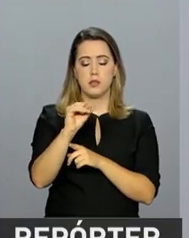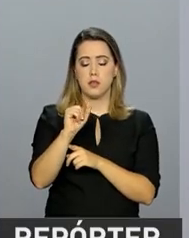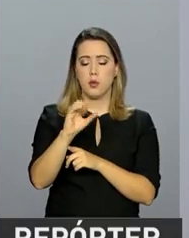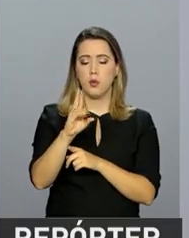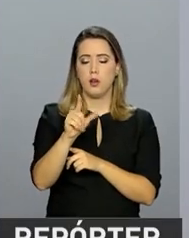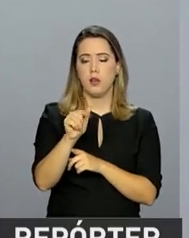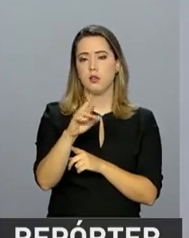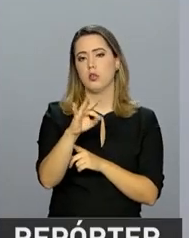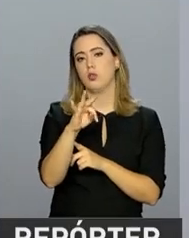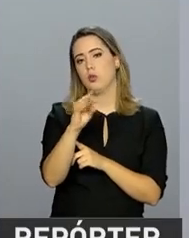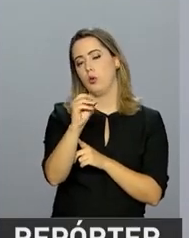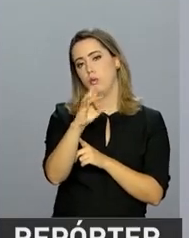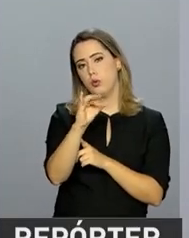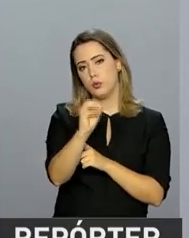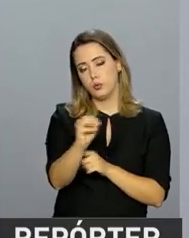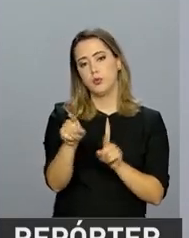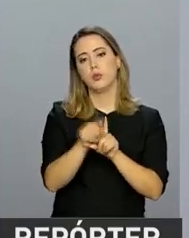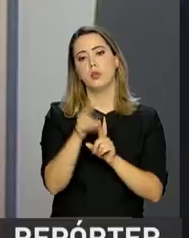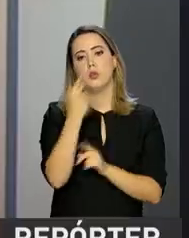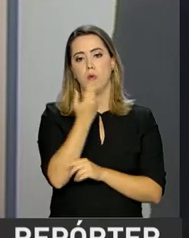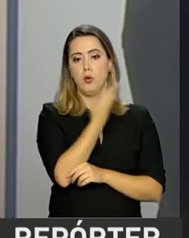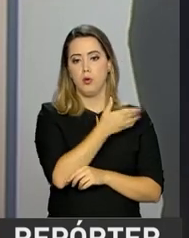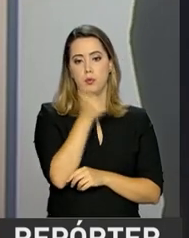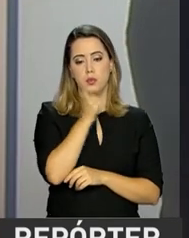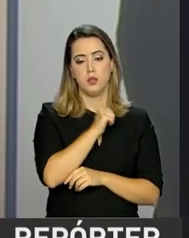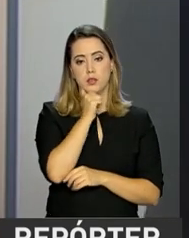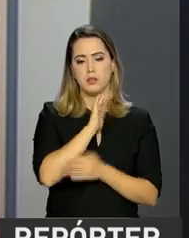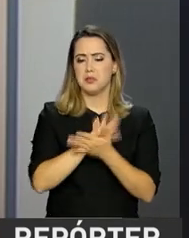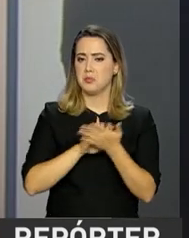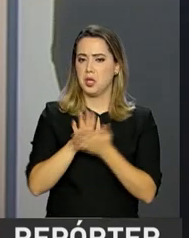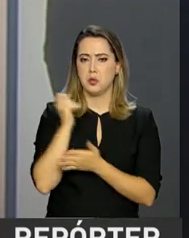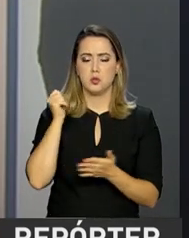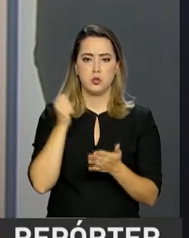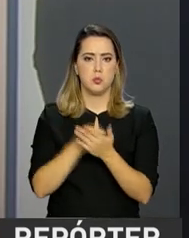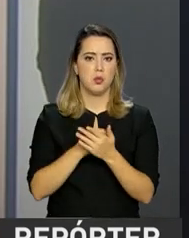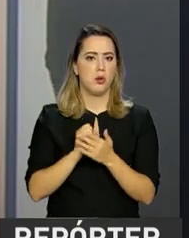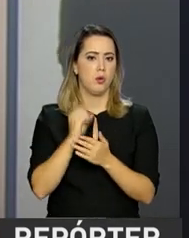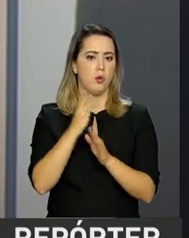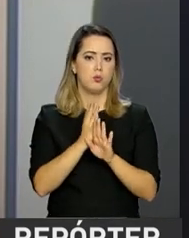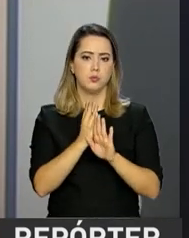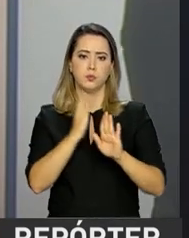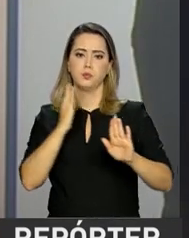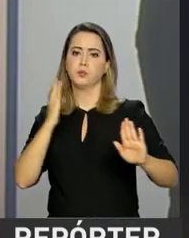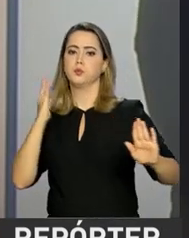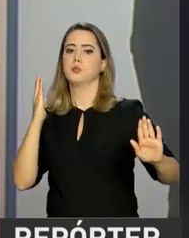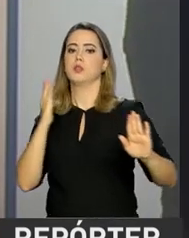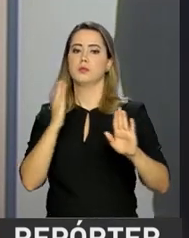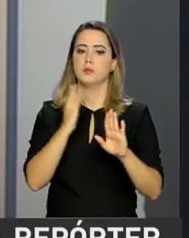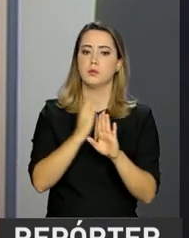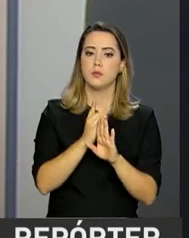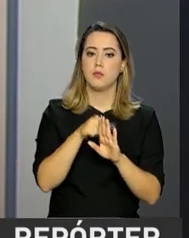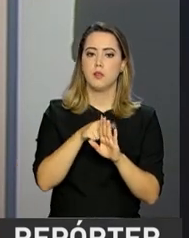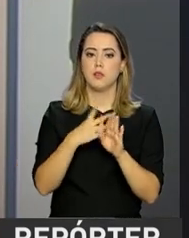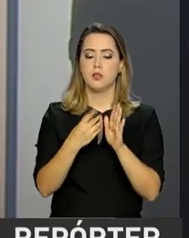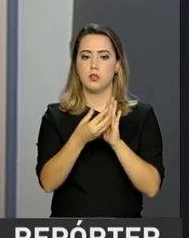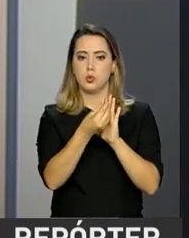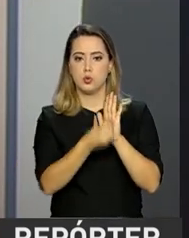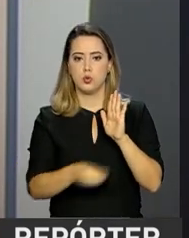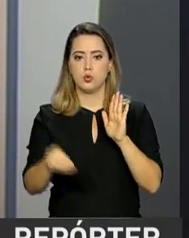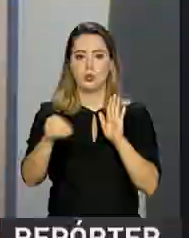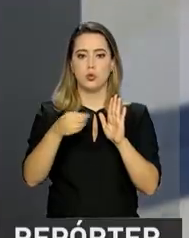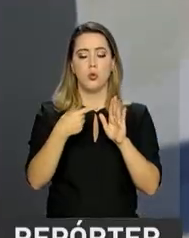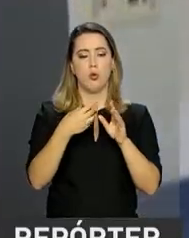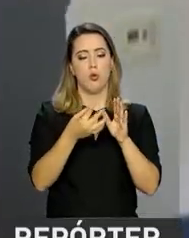foi submetida à aposentada Dirce Tanuz. Sem gastar um centavo ou enfrentar uma longa espera, ela retirou a veia safena da